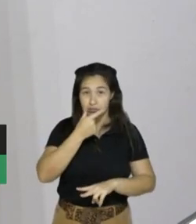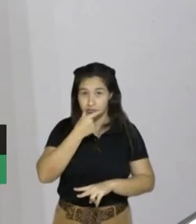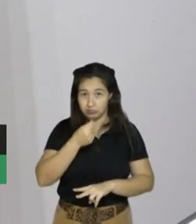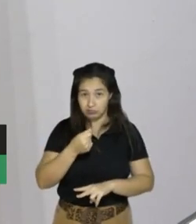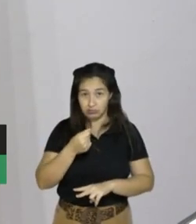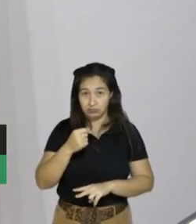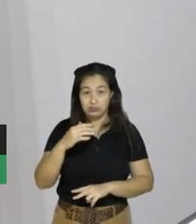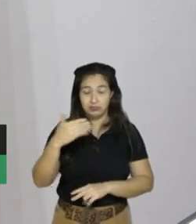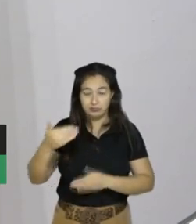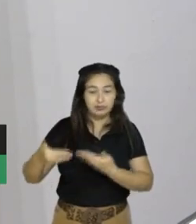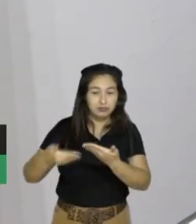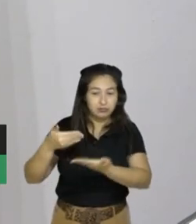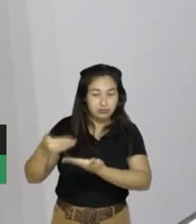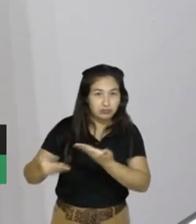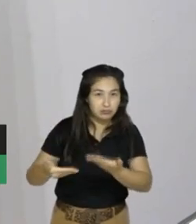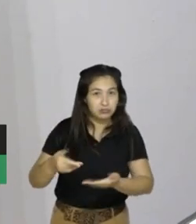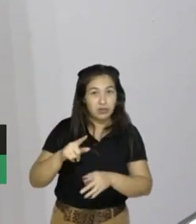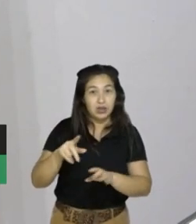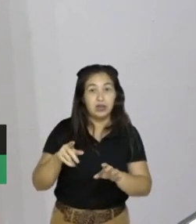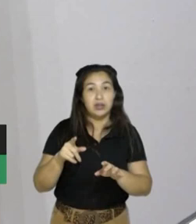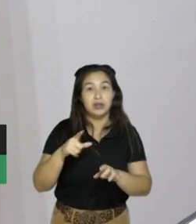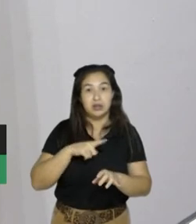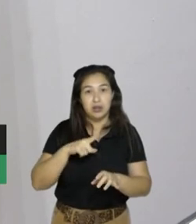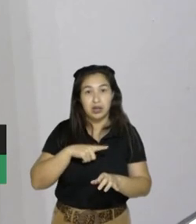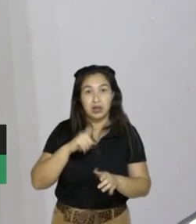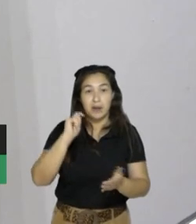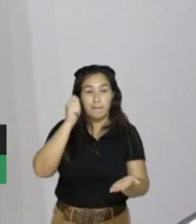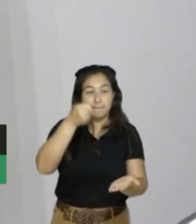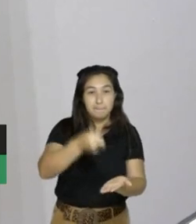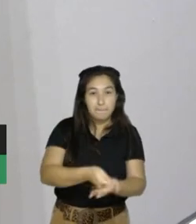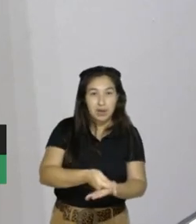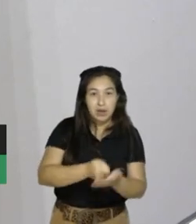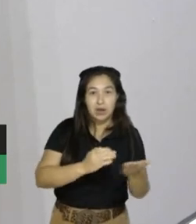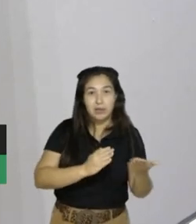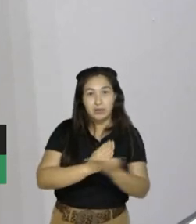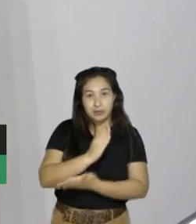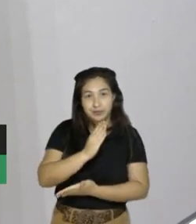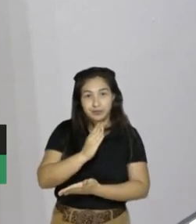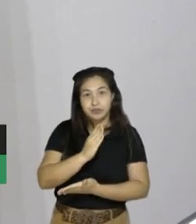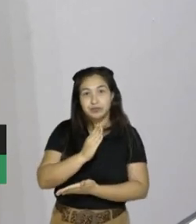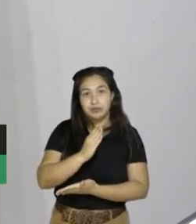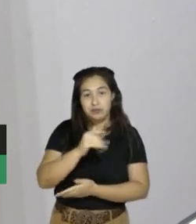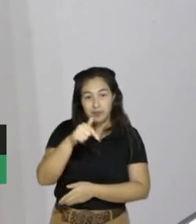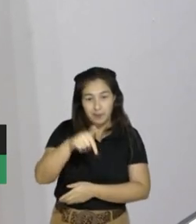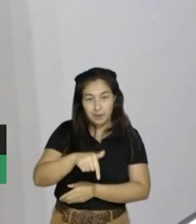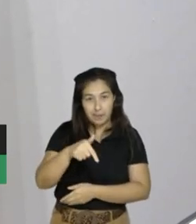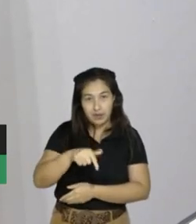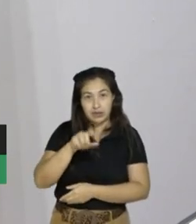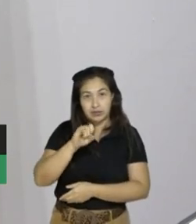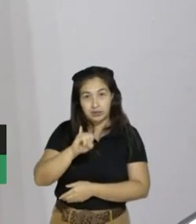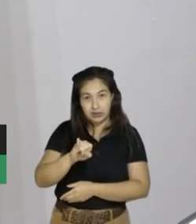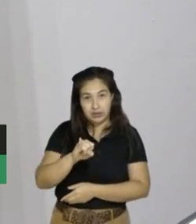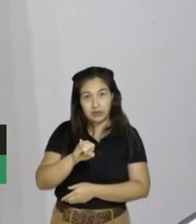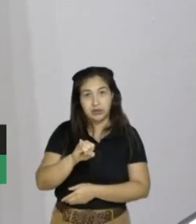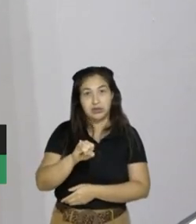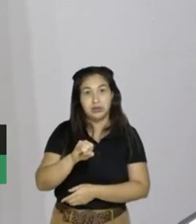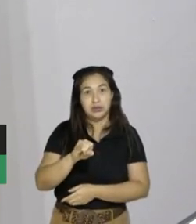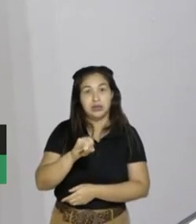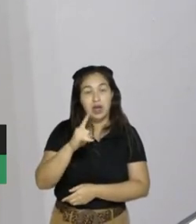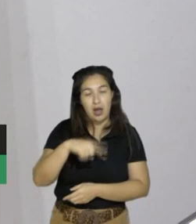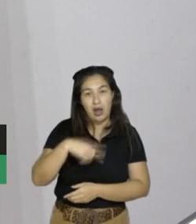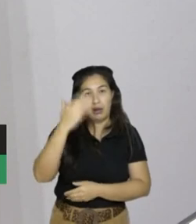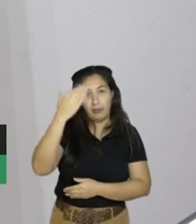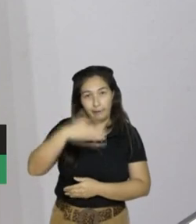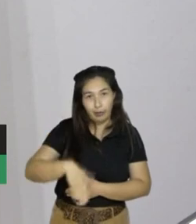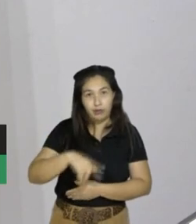os trâmites legais ele terá uma multa aprovada pela Assembleia se caso de fato seja comprovado